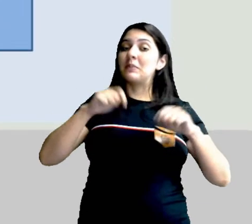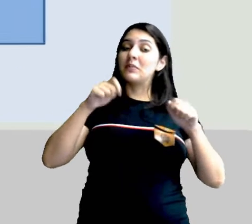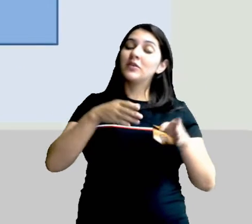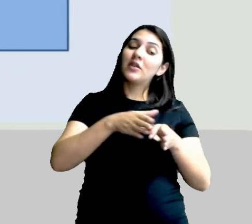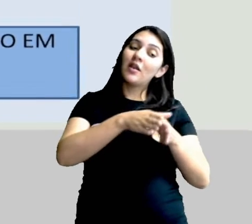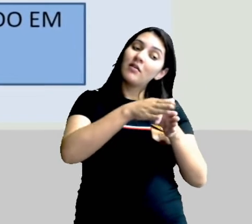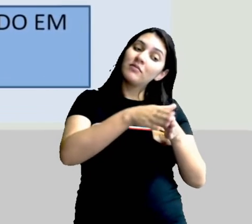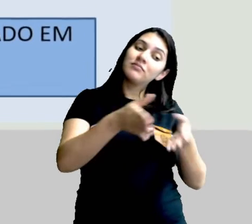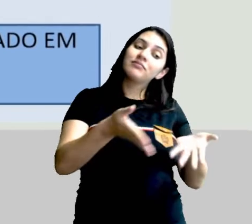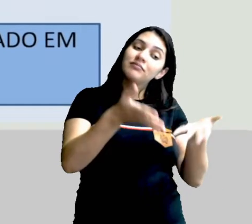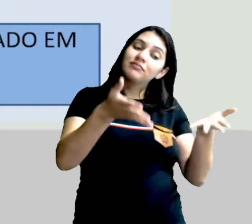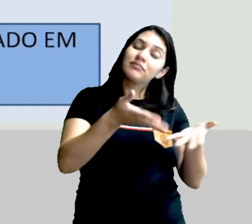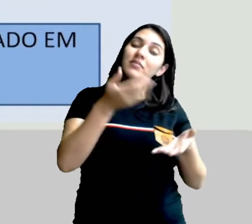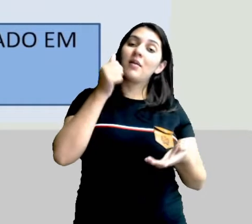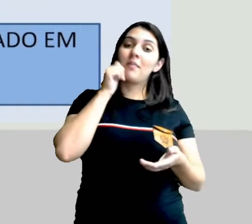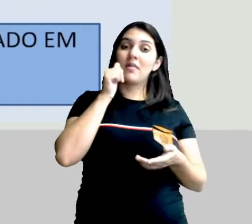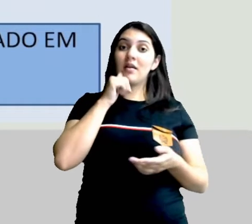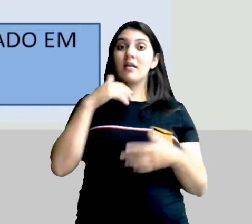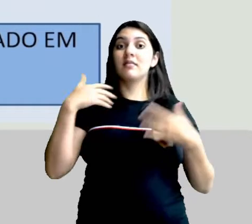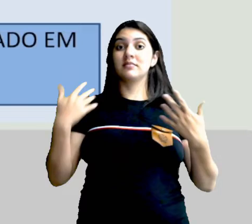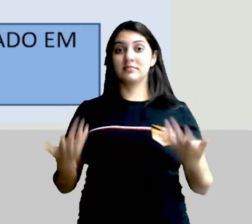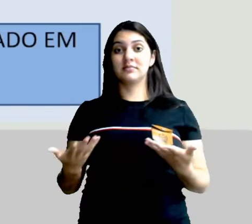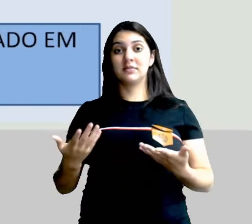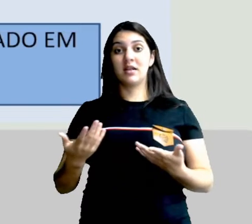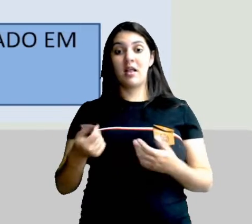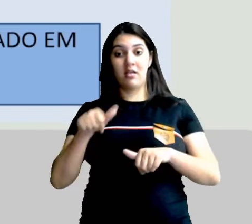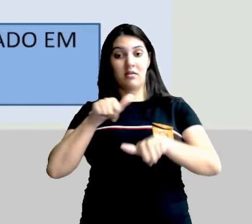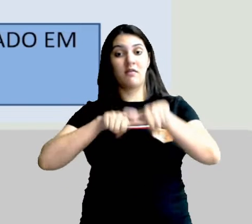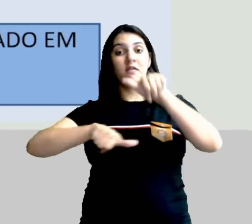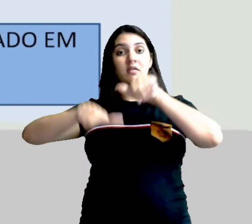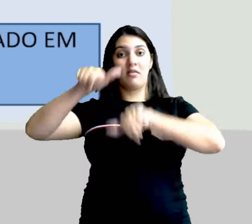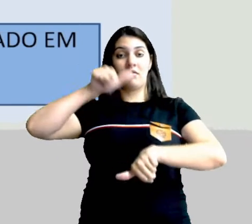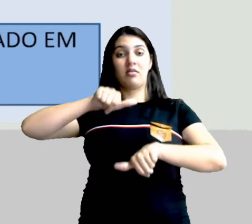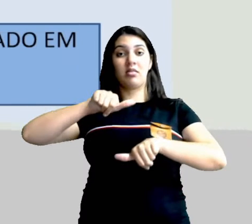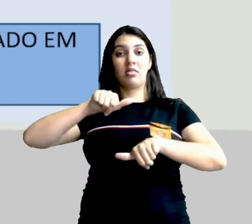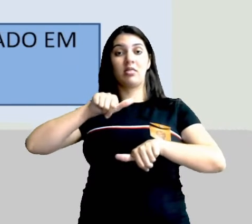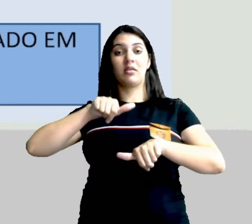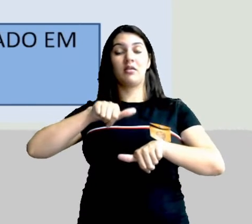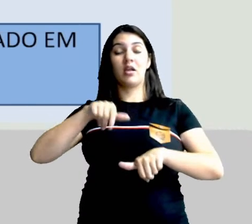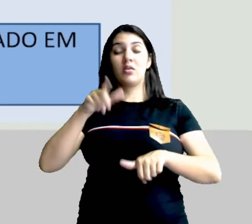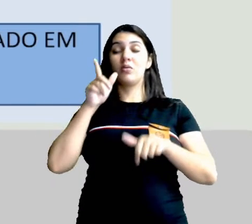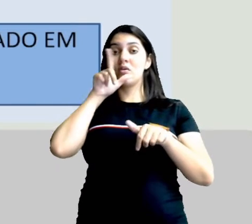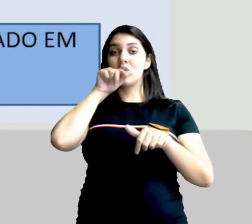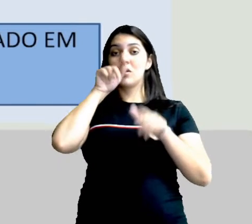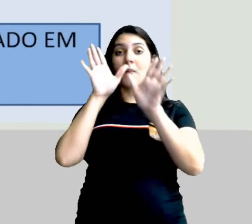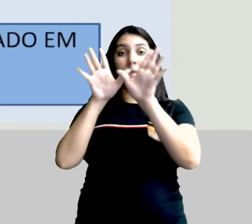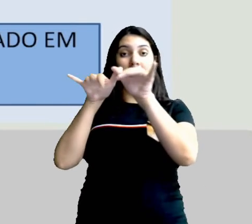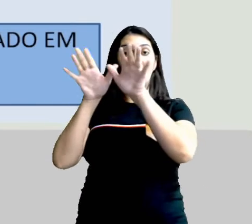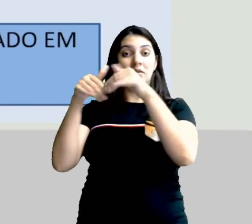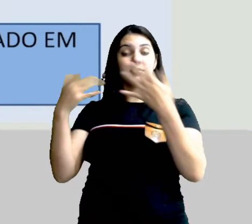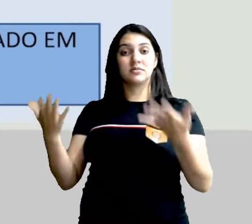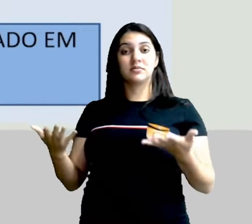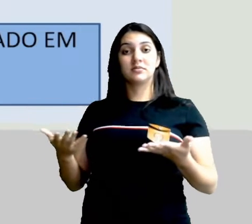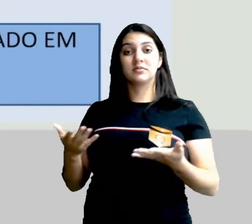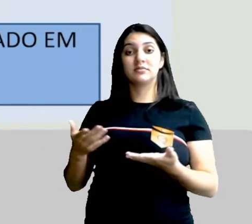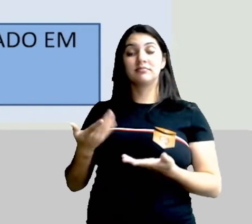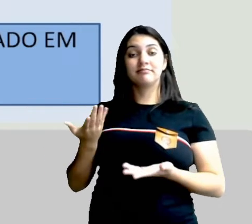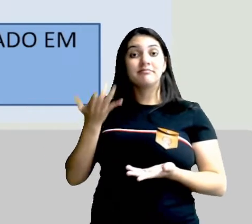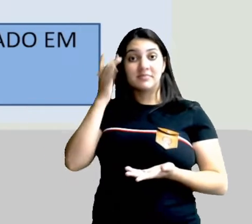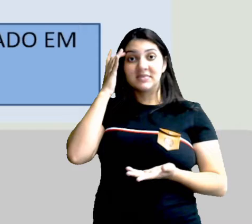agora, será que ele vai mesmo ser transformado em um pássaro?